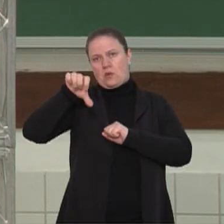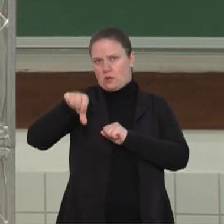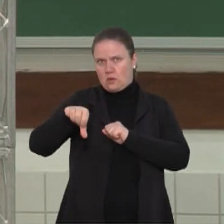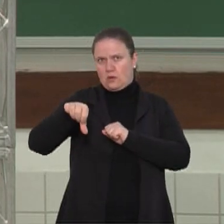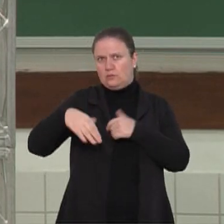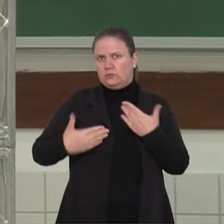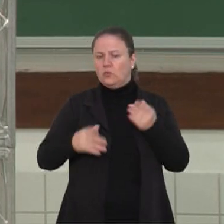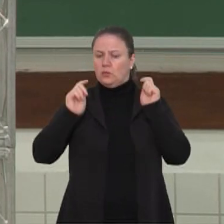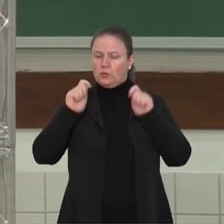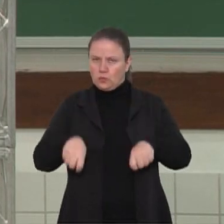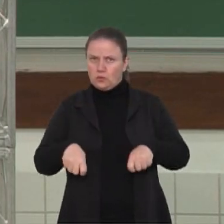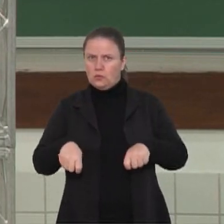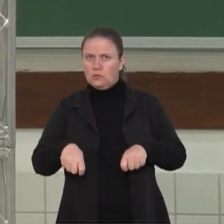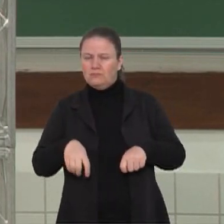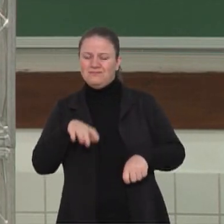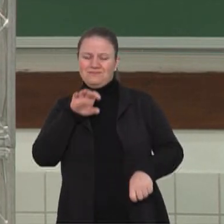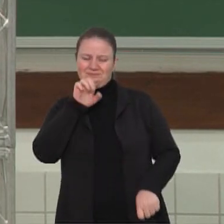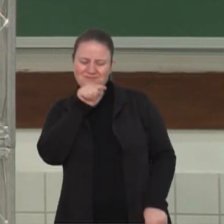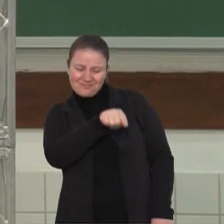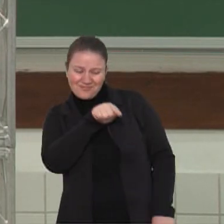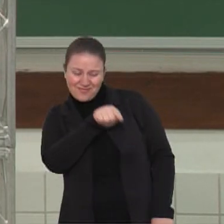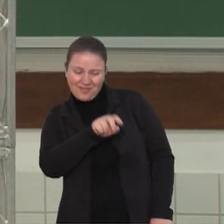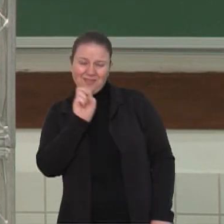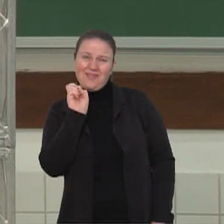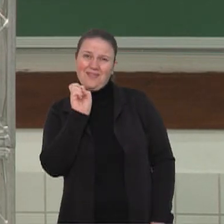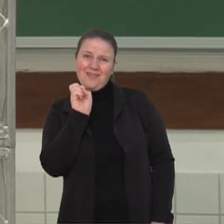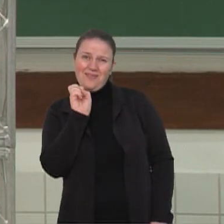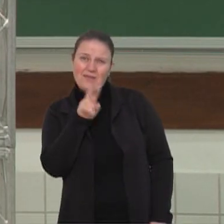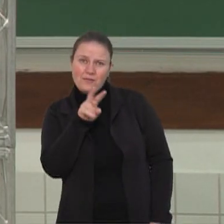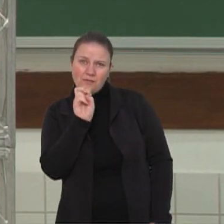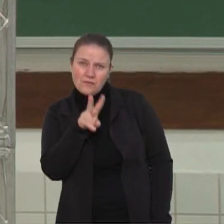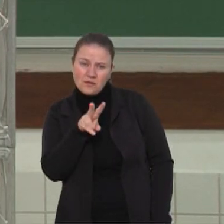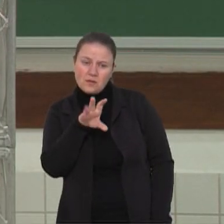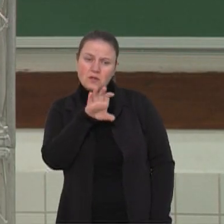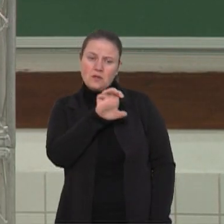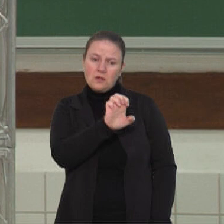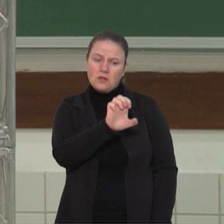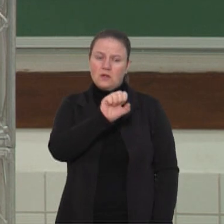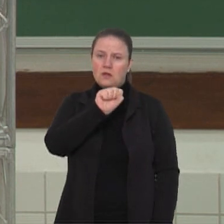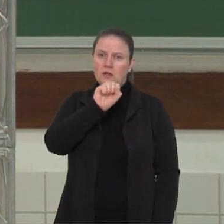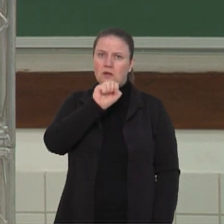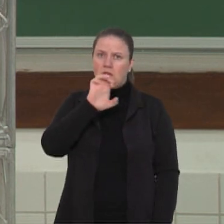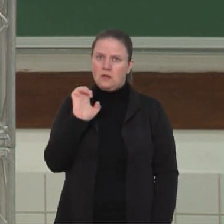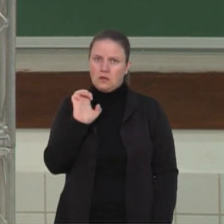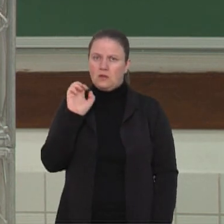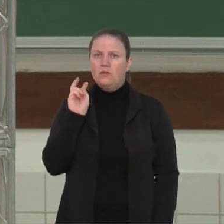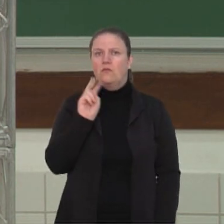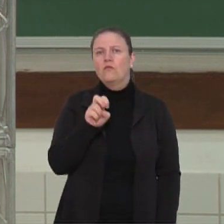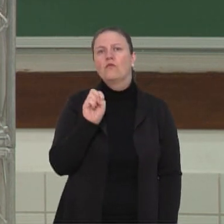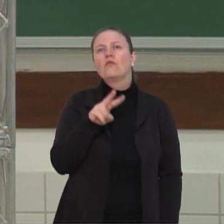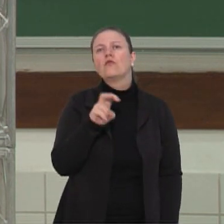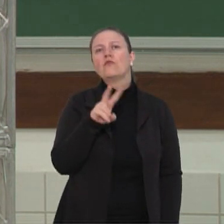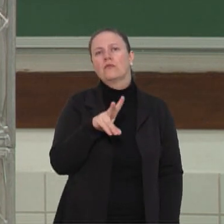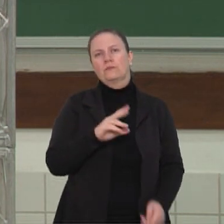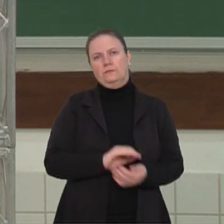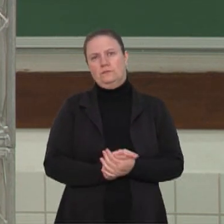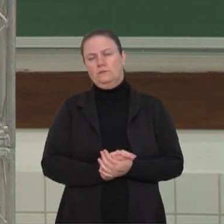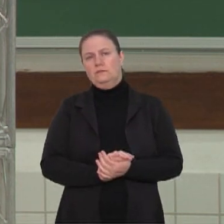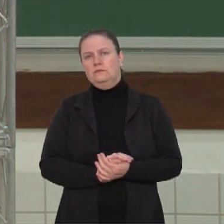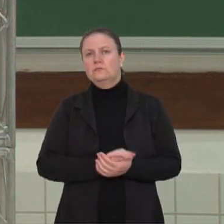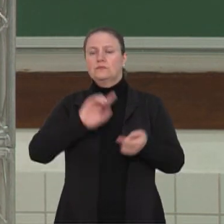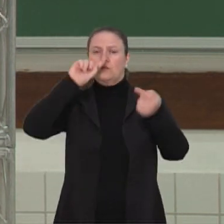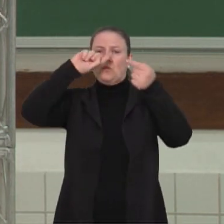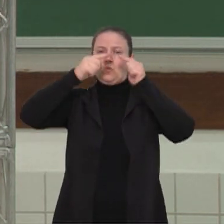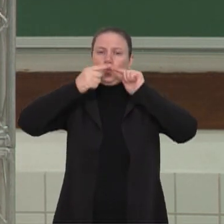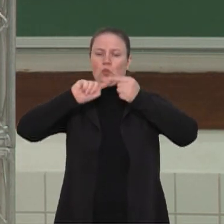Covid-19, eu posso dizer esse vírus. Então, quando eu estou retomando o meu texto por meio da relação